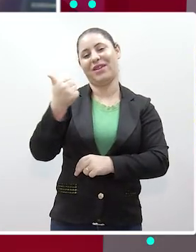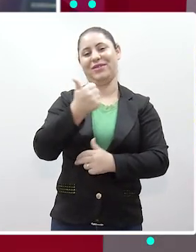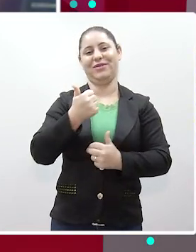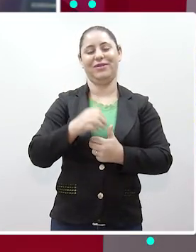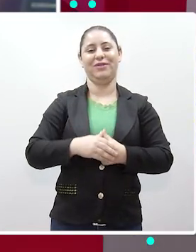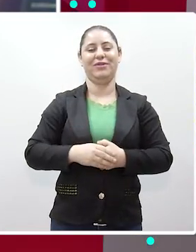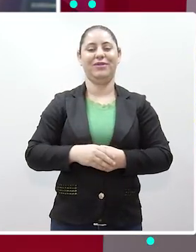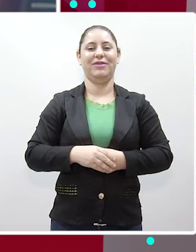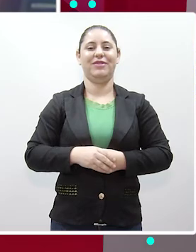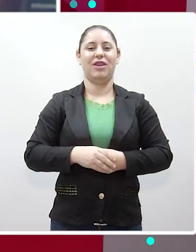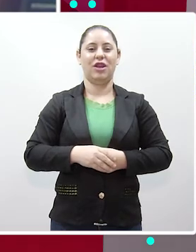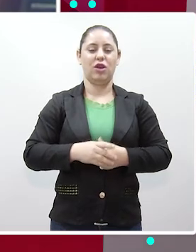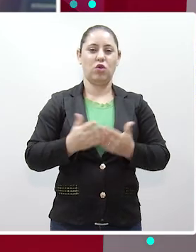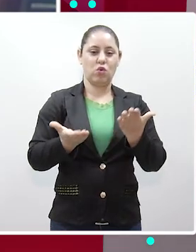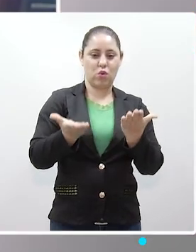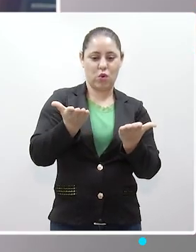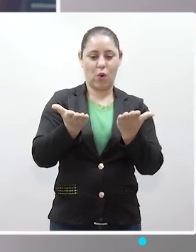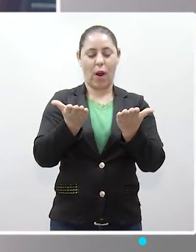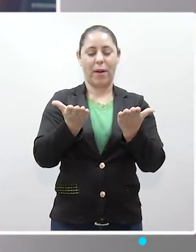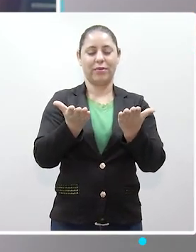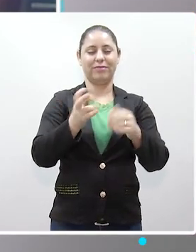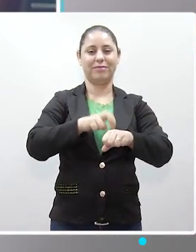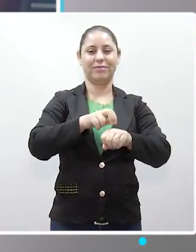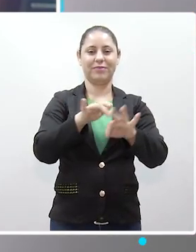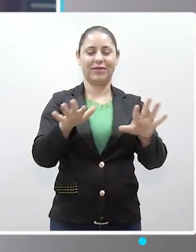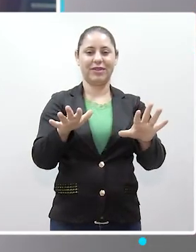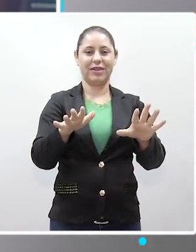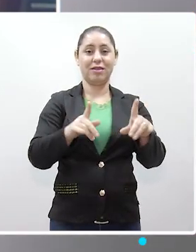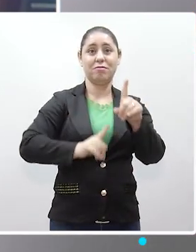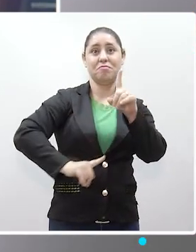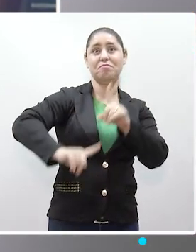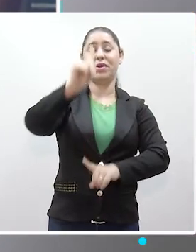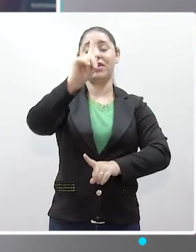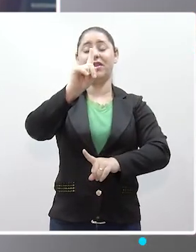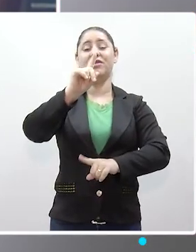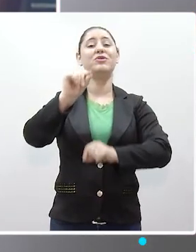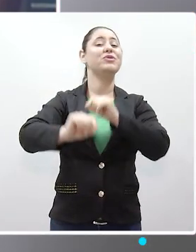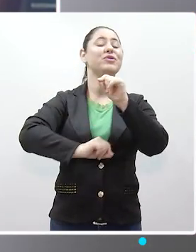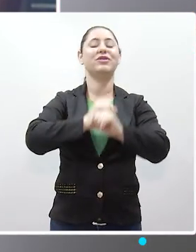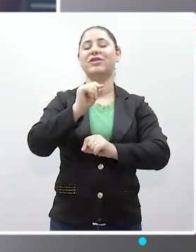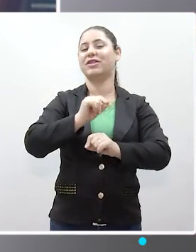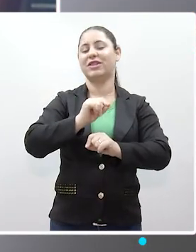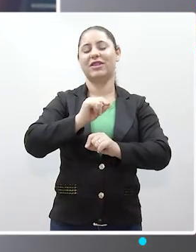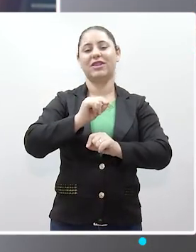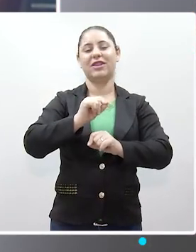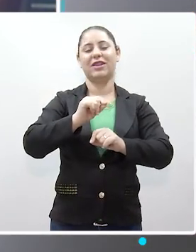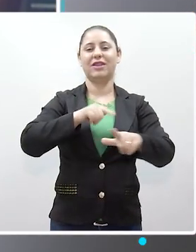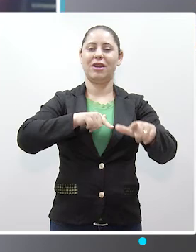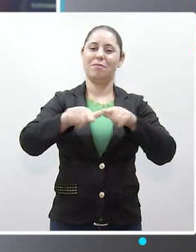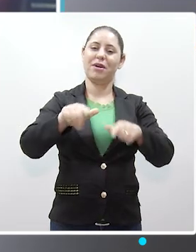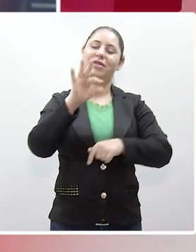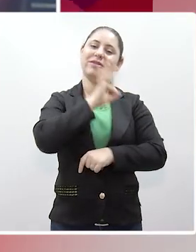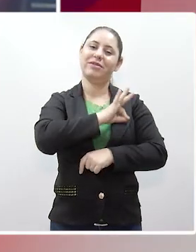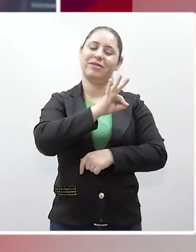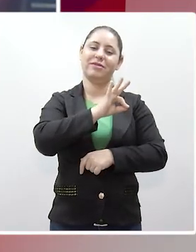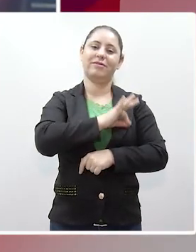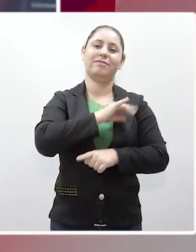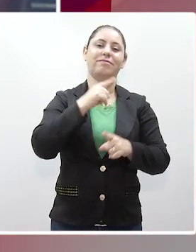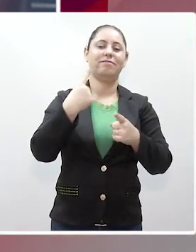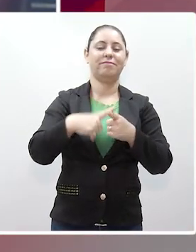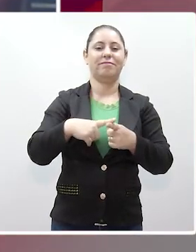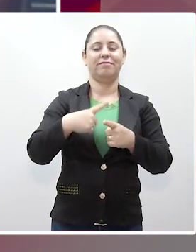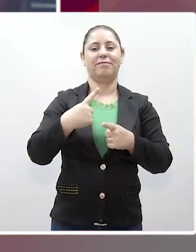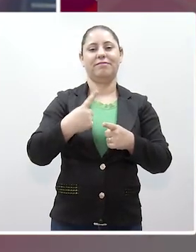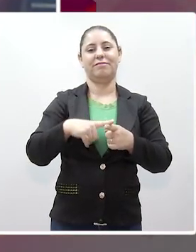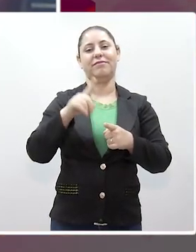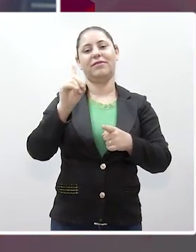melhores de controle total da pandemia, recorde de criação de empregos, recorde de produção,